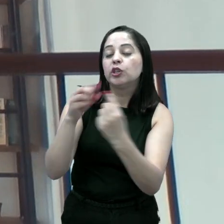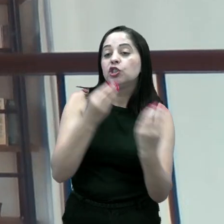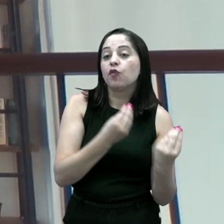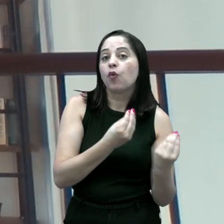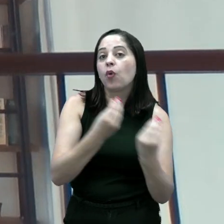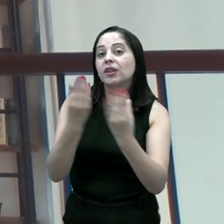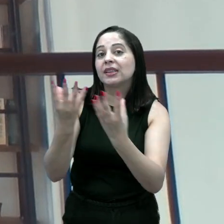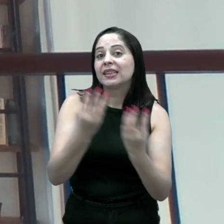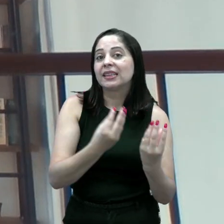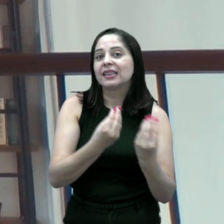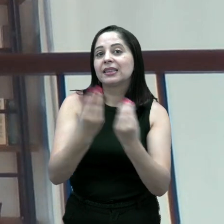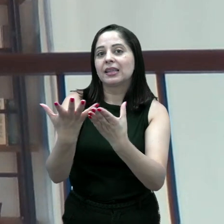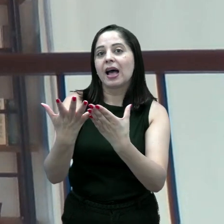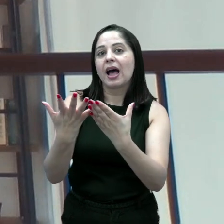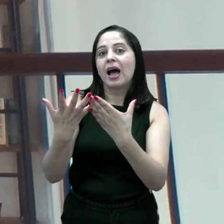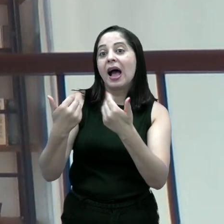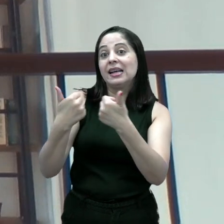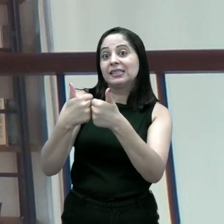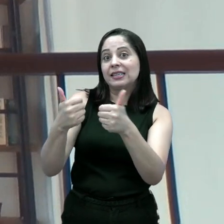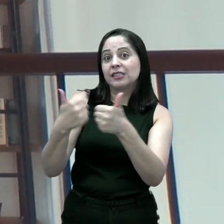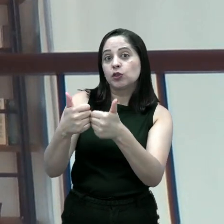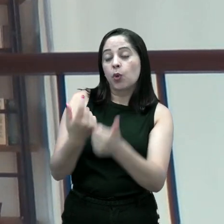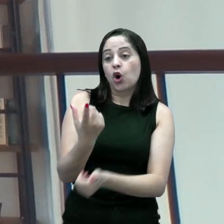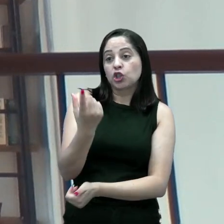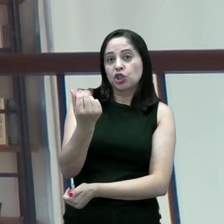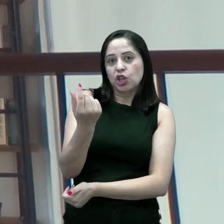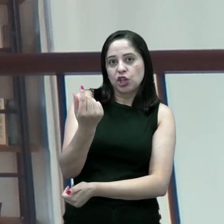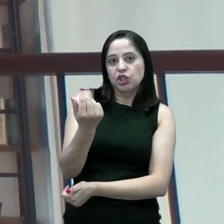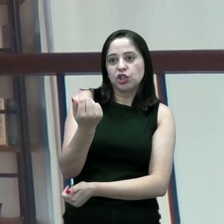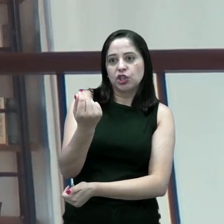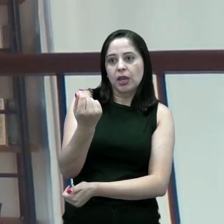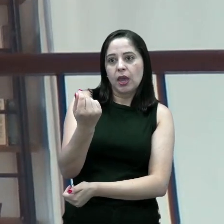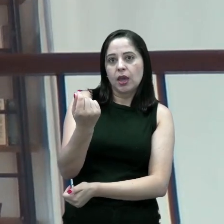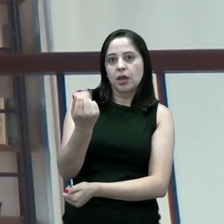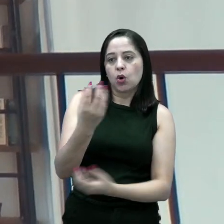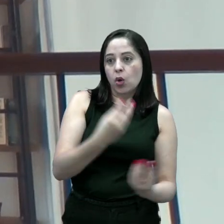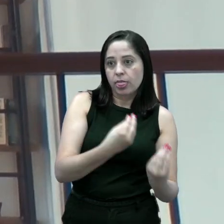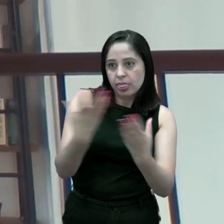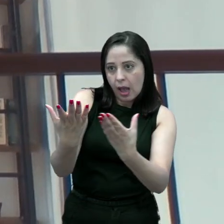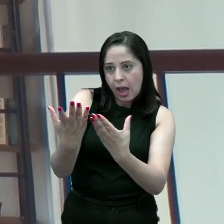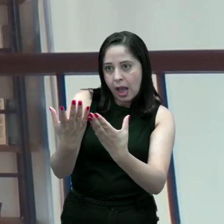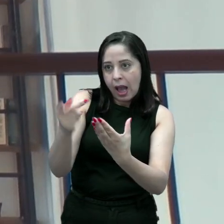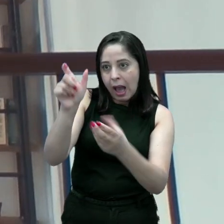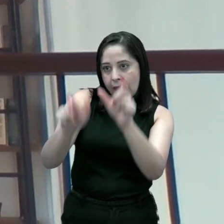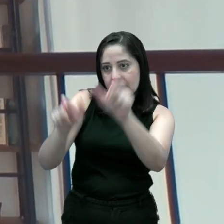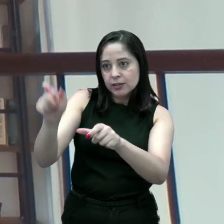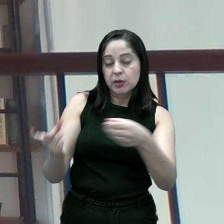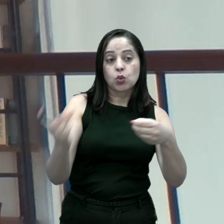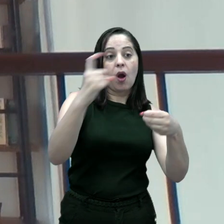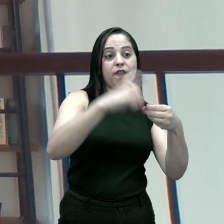e também dinheiro para as pessoas retornarem aos seus países de origem, né, os imigrantes